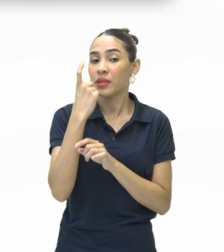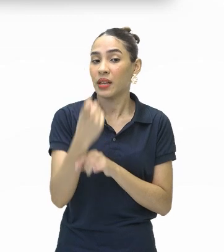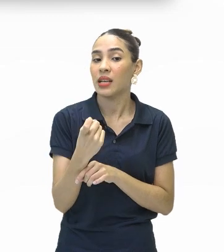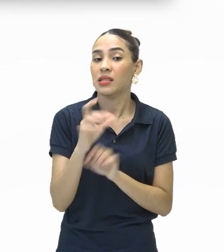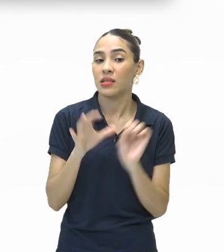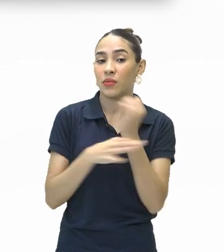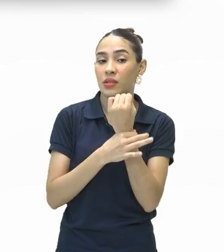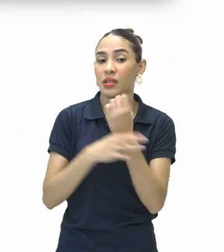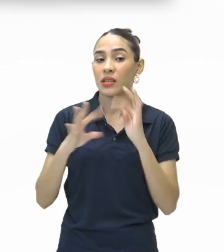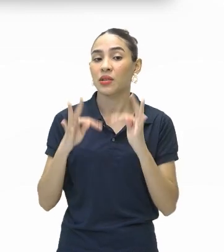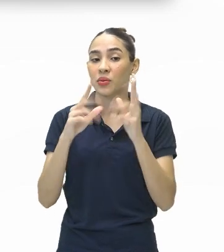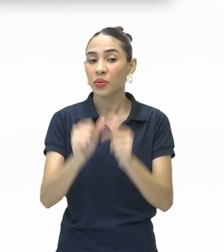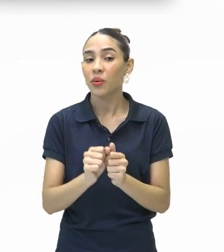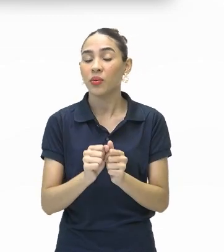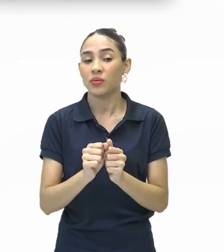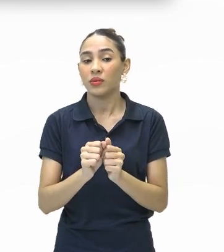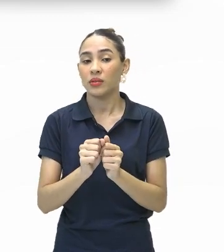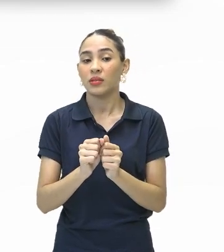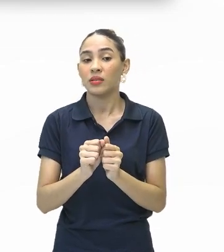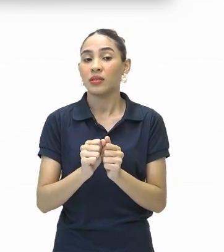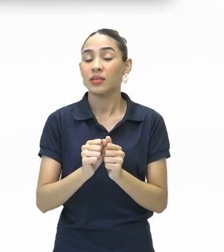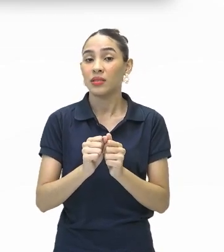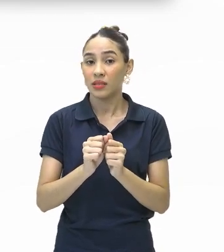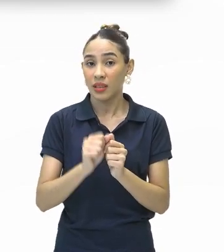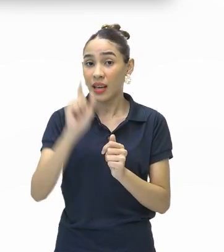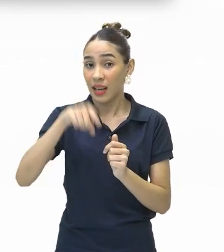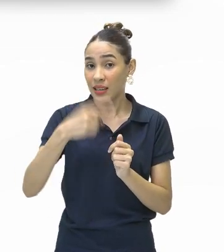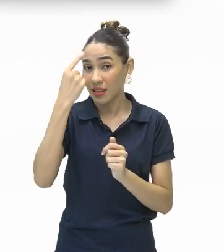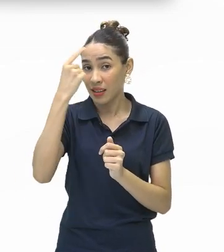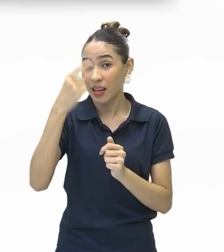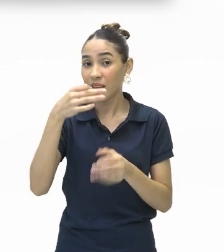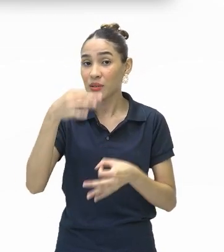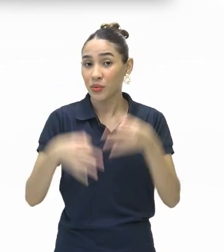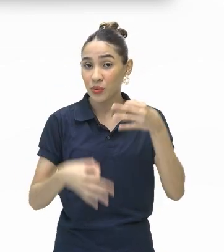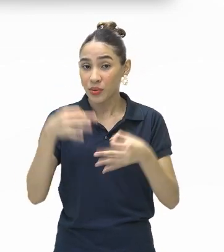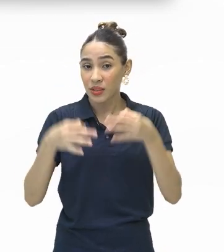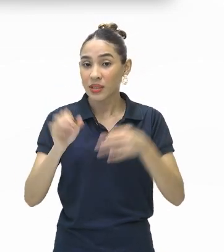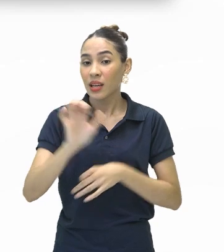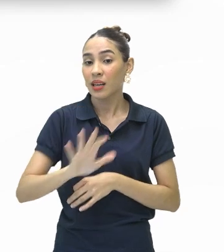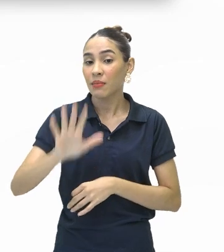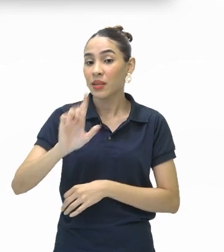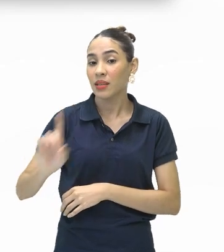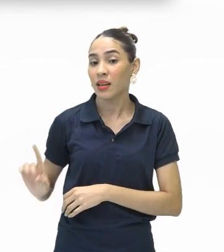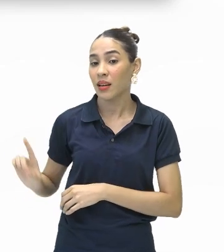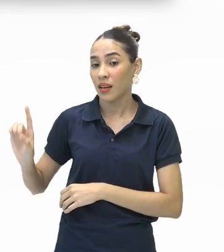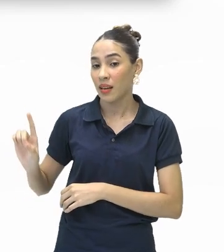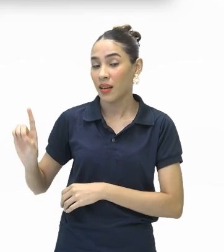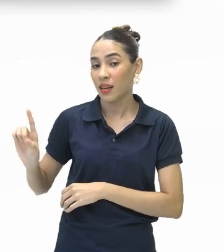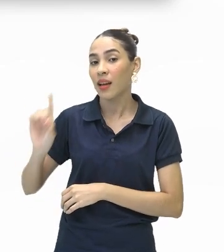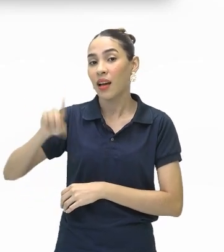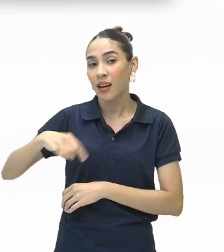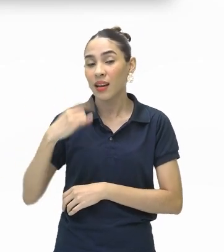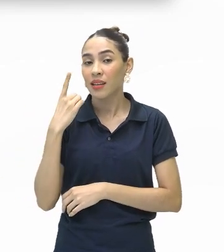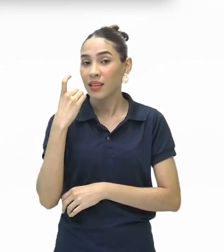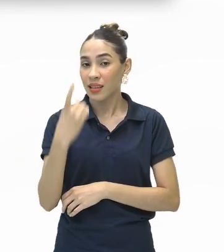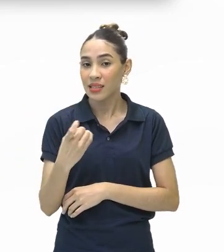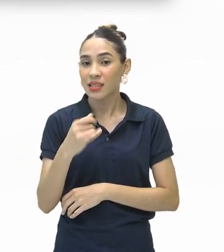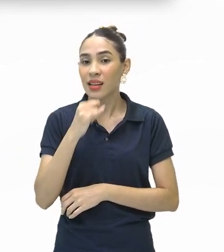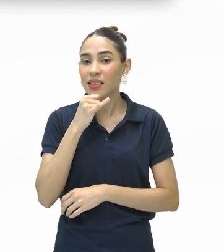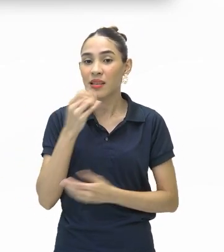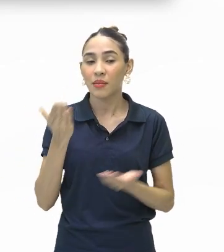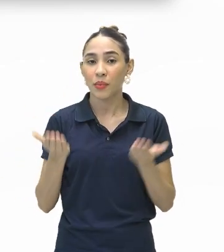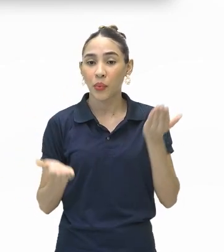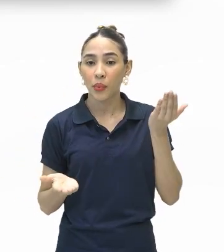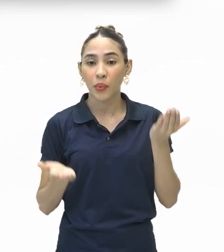para garantir que todos, essa é a ideia de justiça, essas imagens aí, elas são bem interessantes ali, aquela da